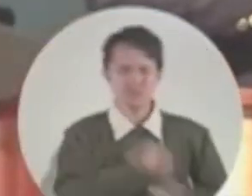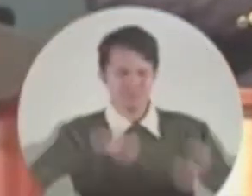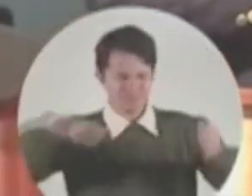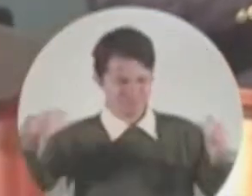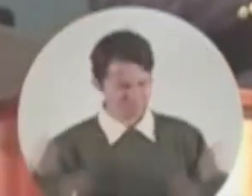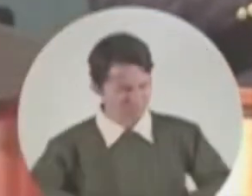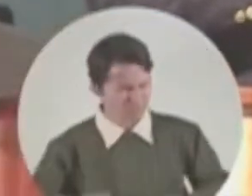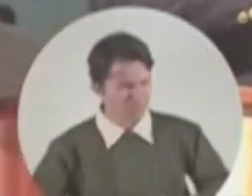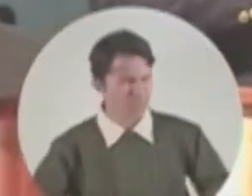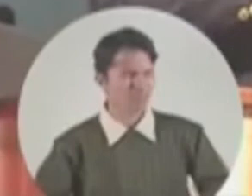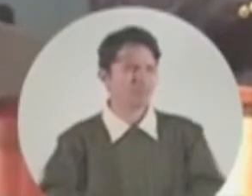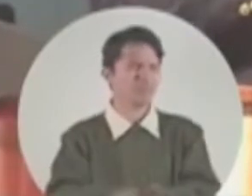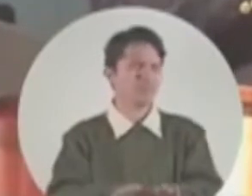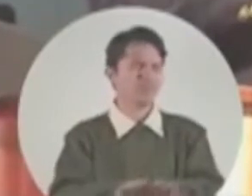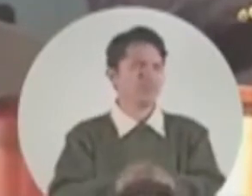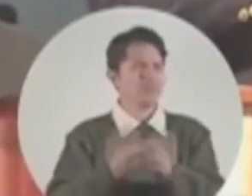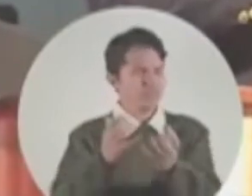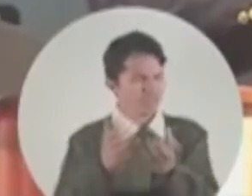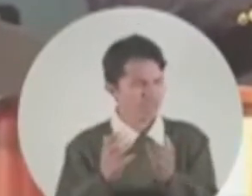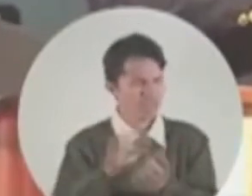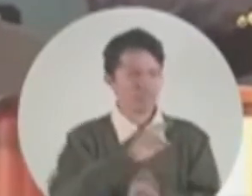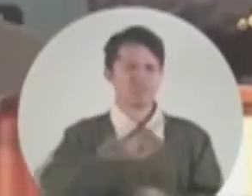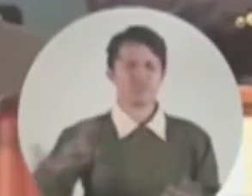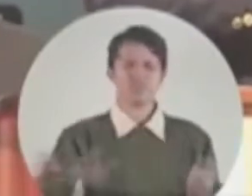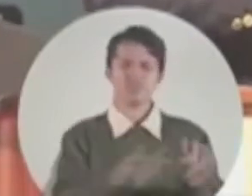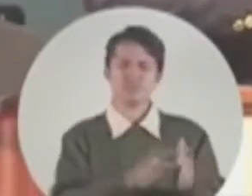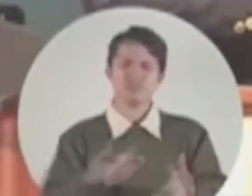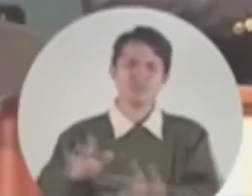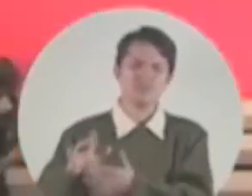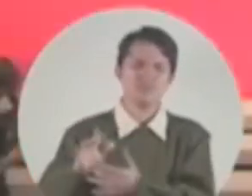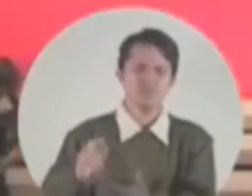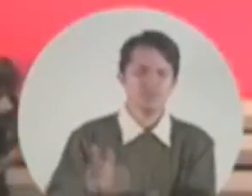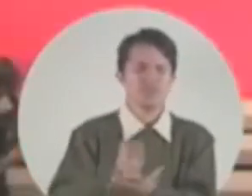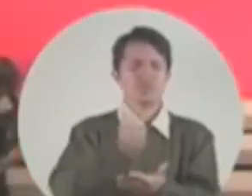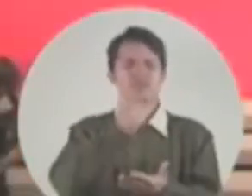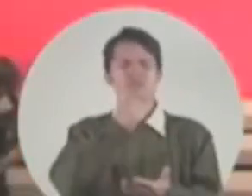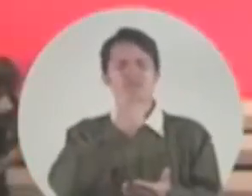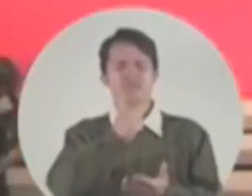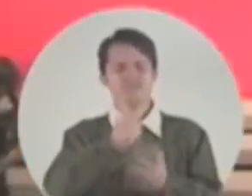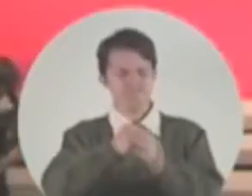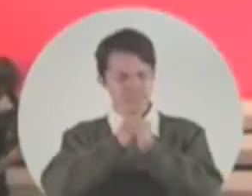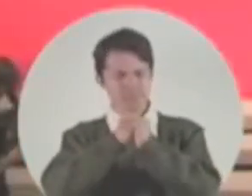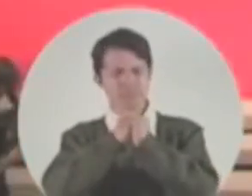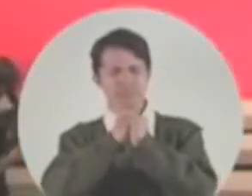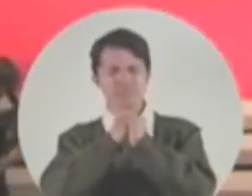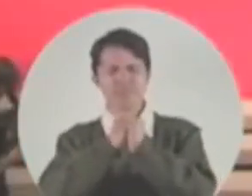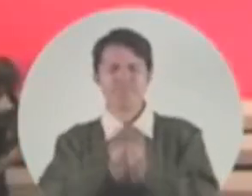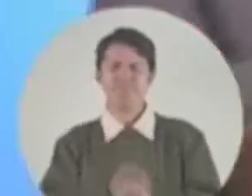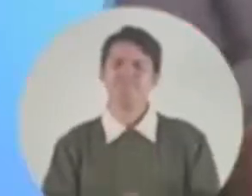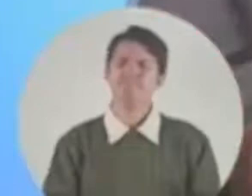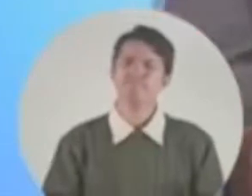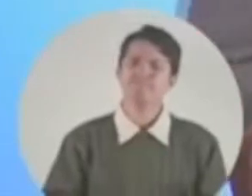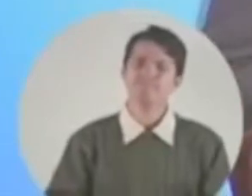aquilo que nós precisamos e ansiamos. No nome de Jesus, amém e